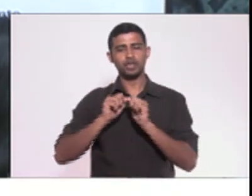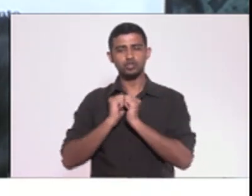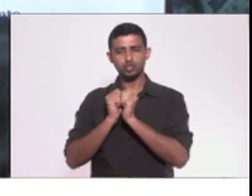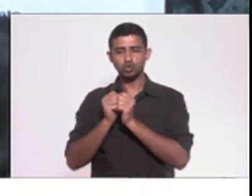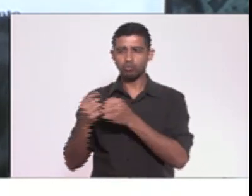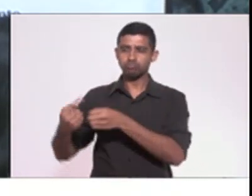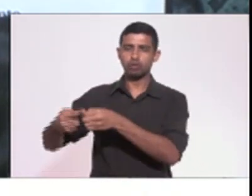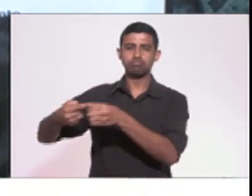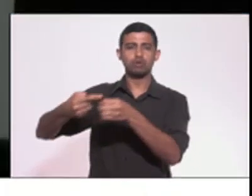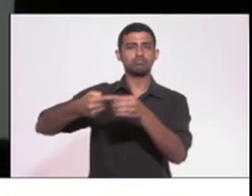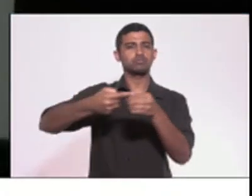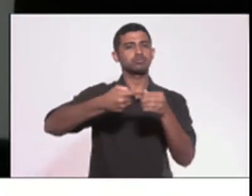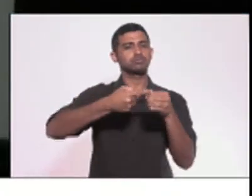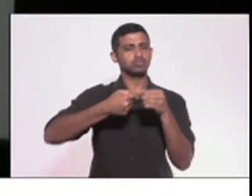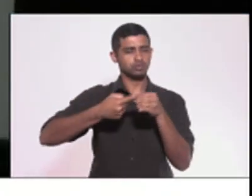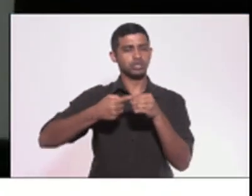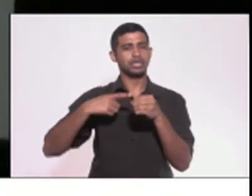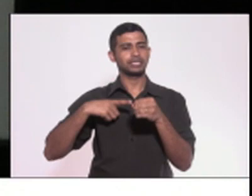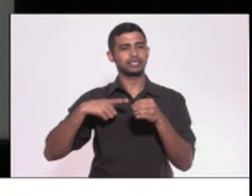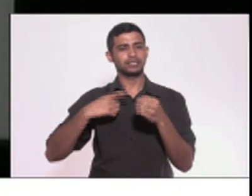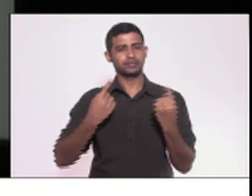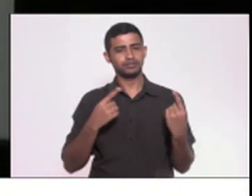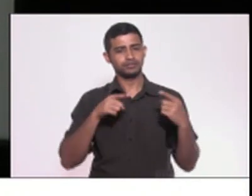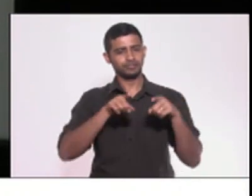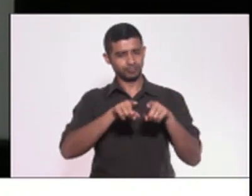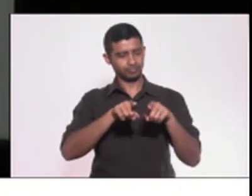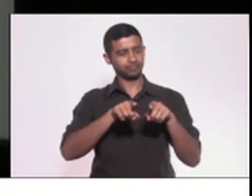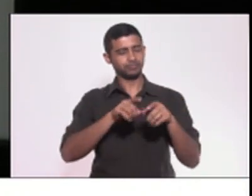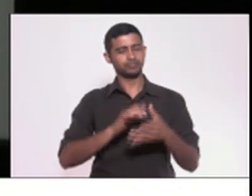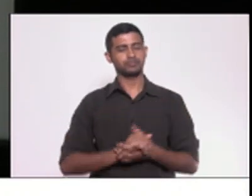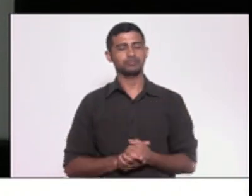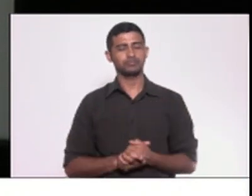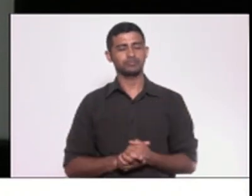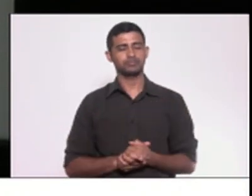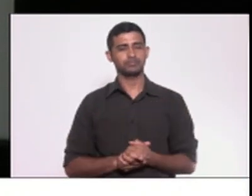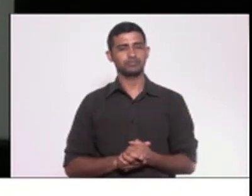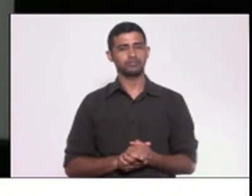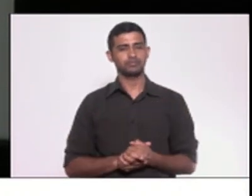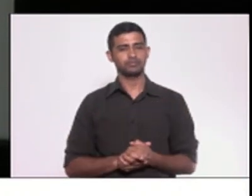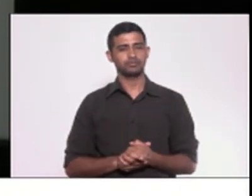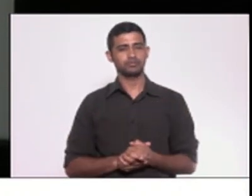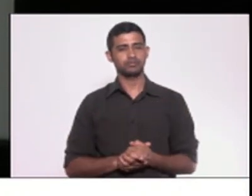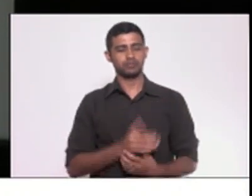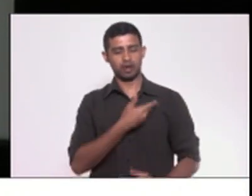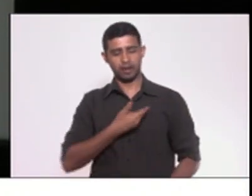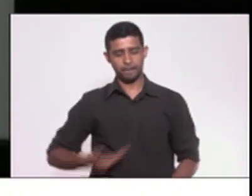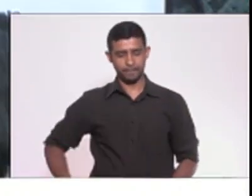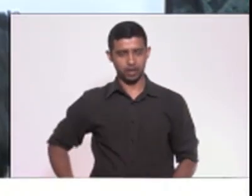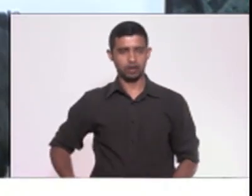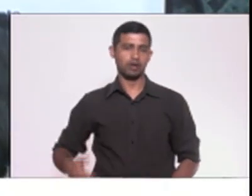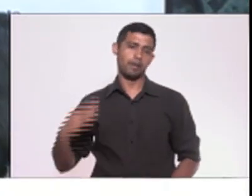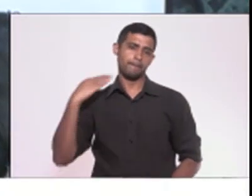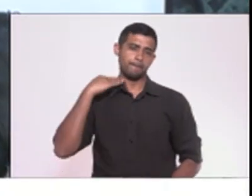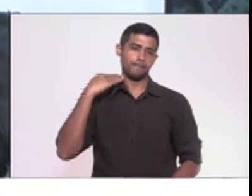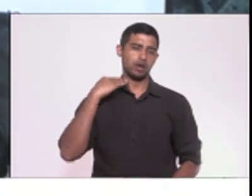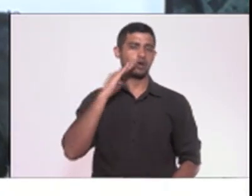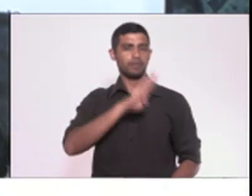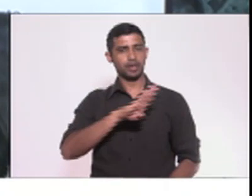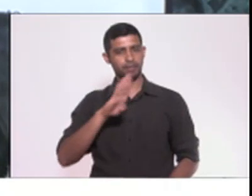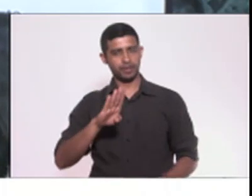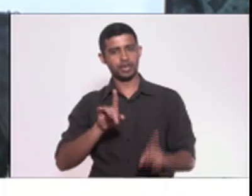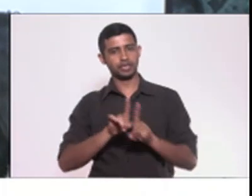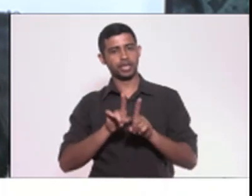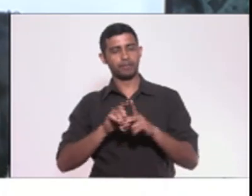municípios, em parceria com os bancos públicos, que é o Banco do Brasil e a Caixa, apoio